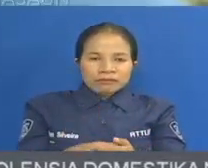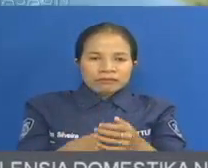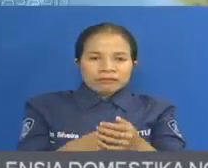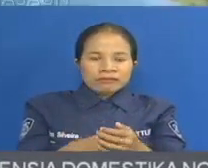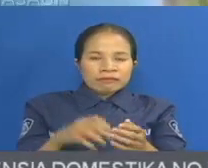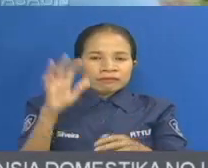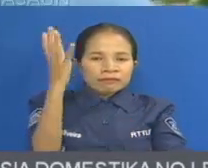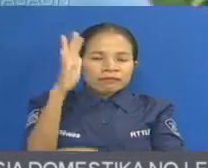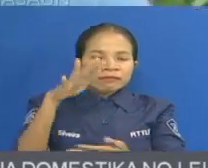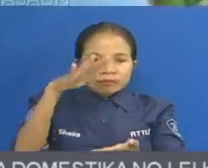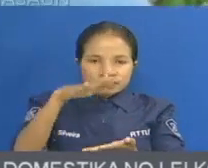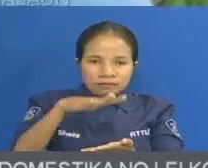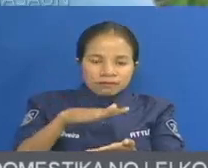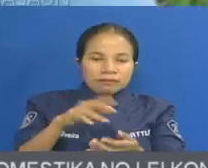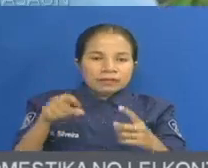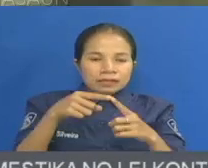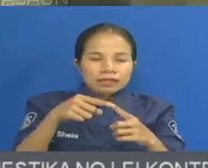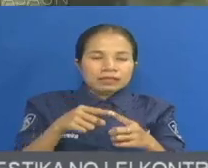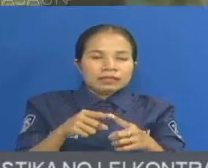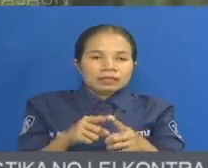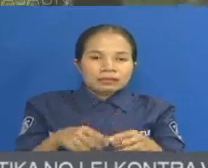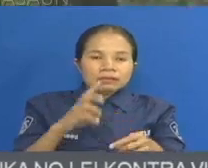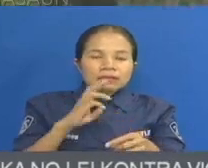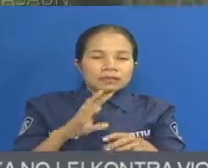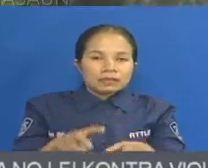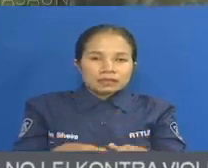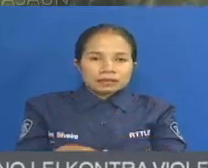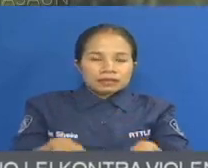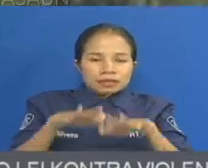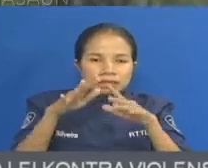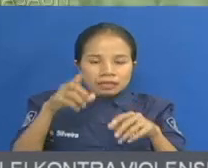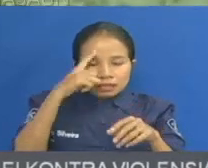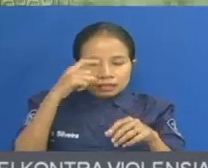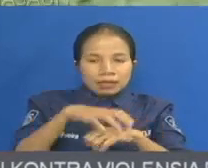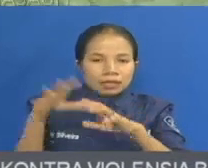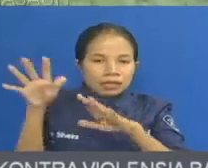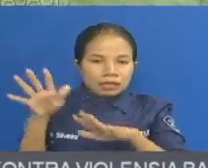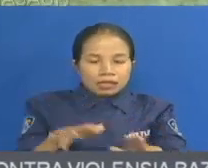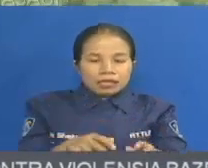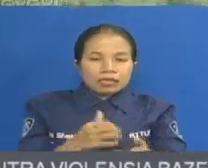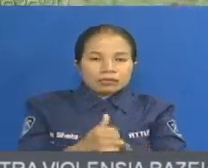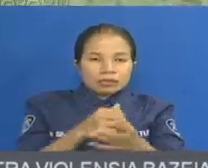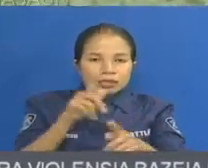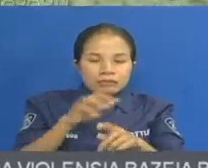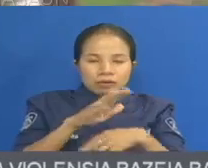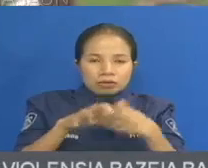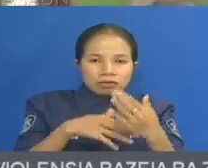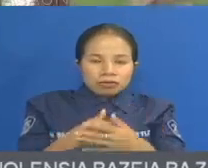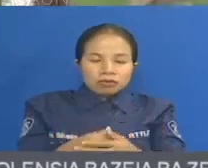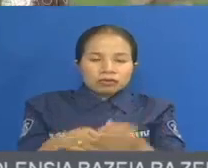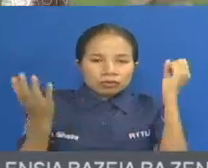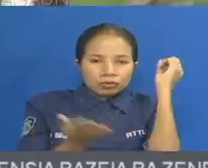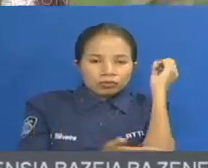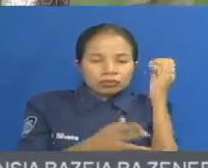ne Kuda Insa to assegura o Hira inundação tambarai halai contribuiu mas su sisidran hotu. Nebete si no estraga ai hori su ne